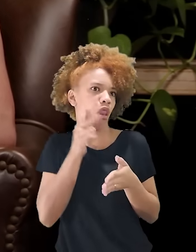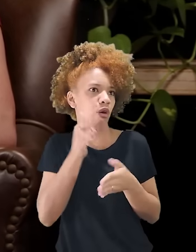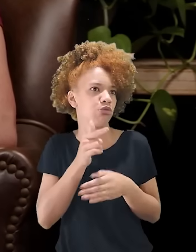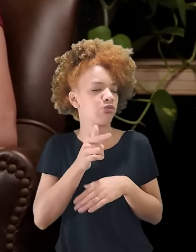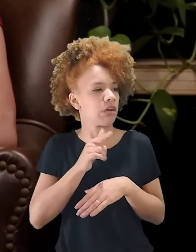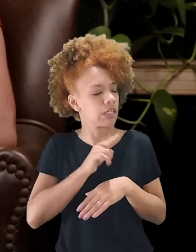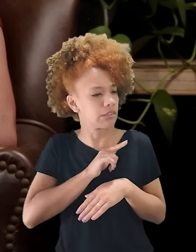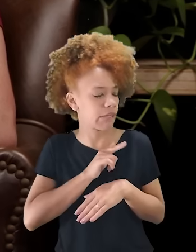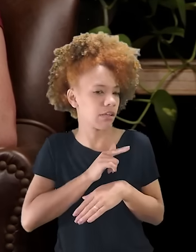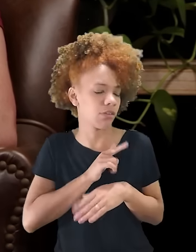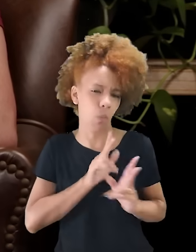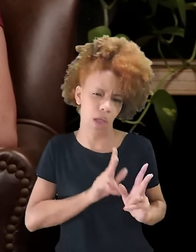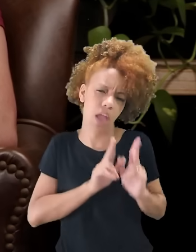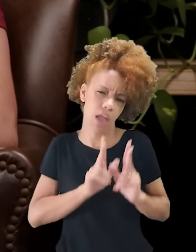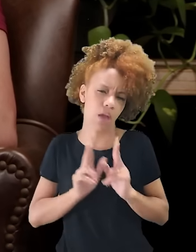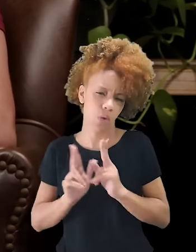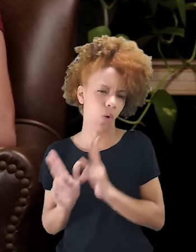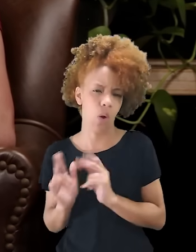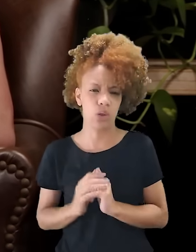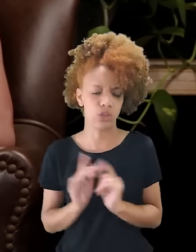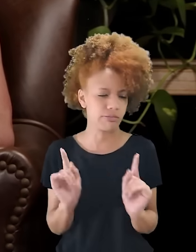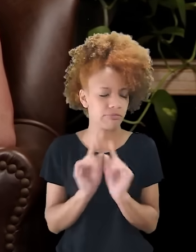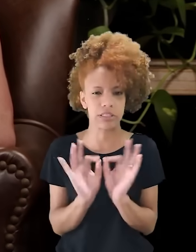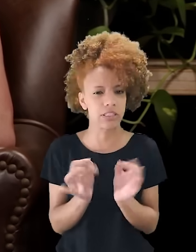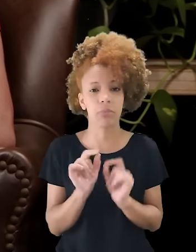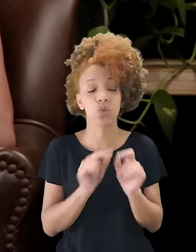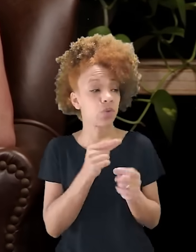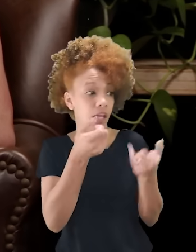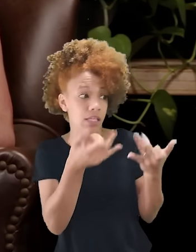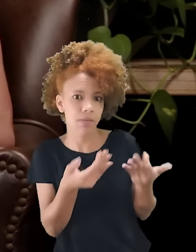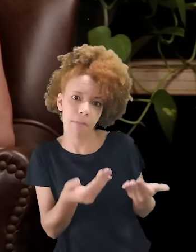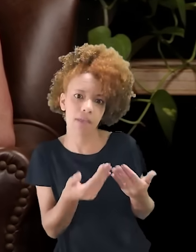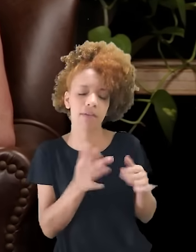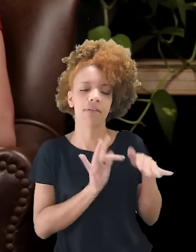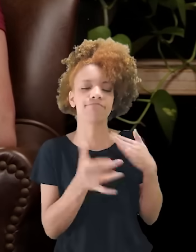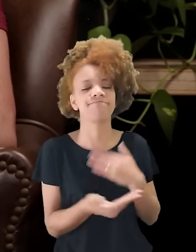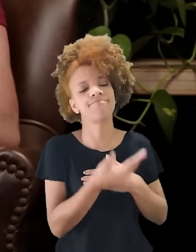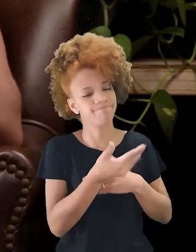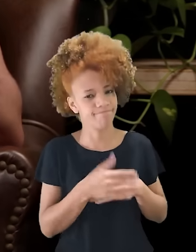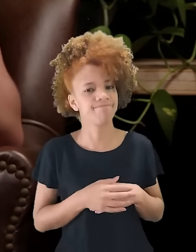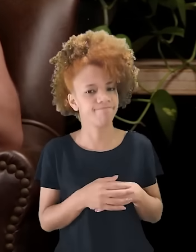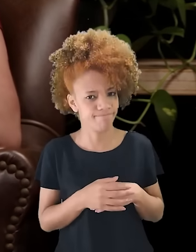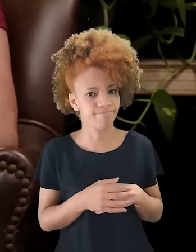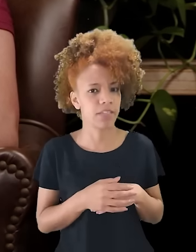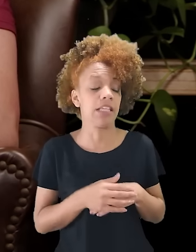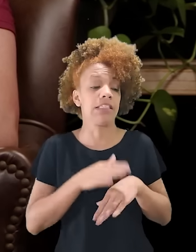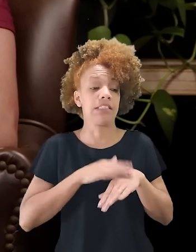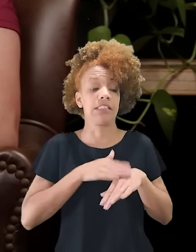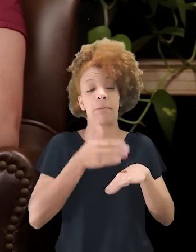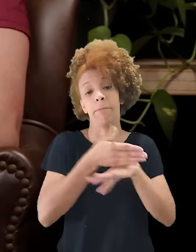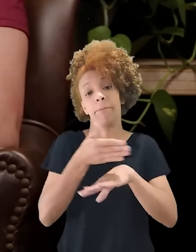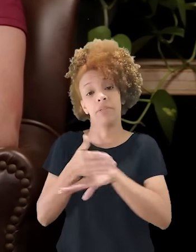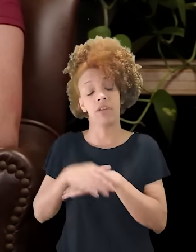isso aqui é uma isso daqui é uma parte é um recorte bem pequeno sobre o que que ela comenta nas redes sociais dela nos